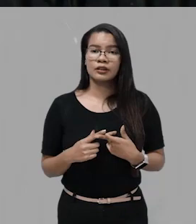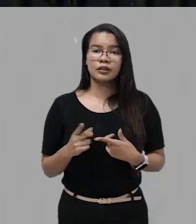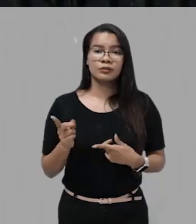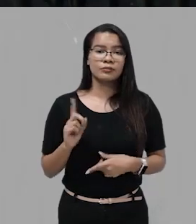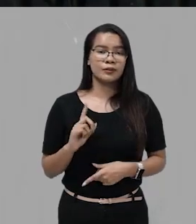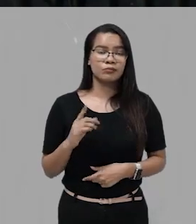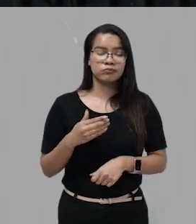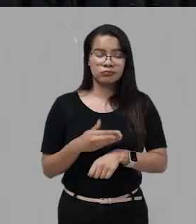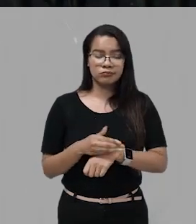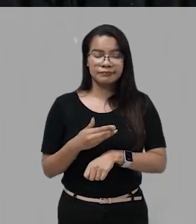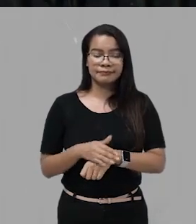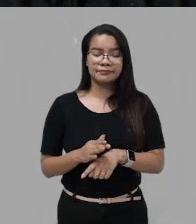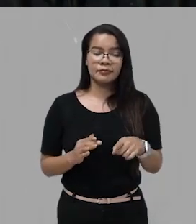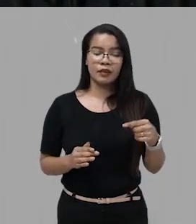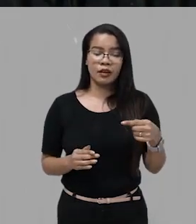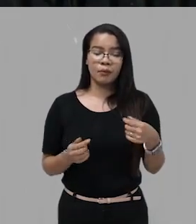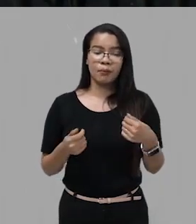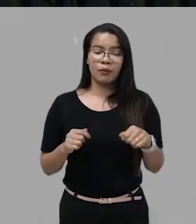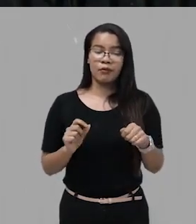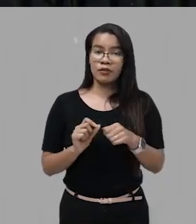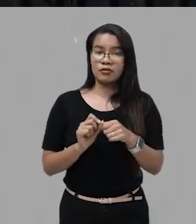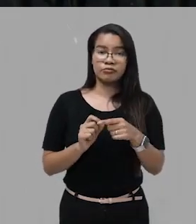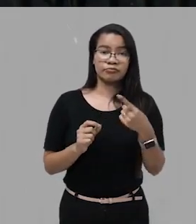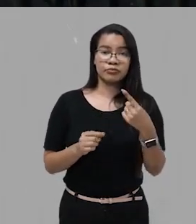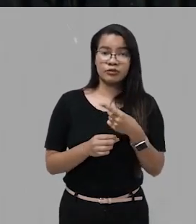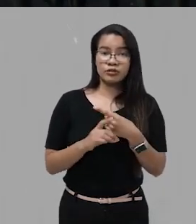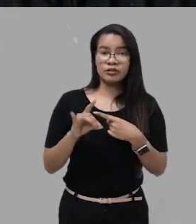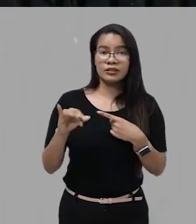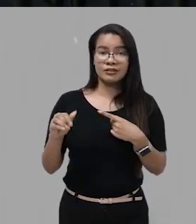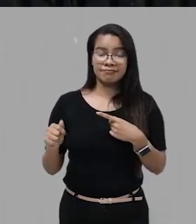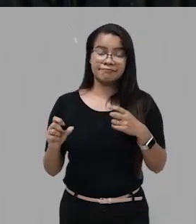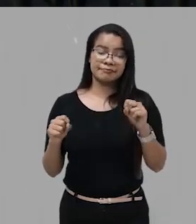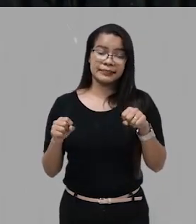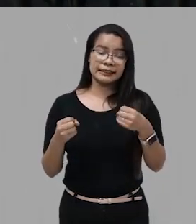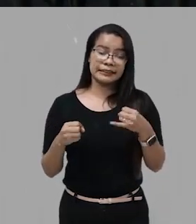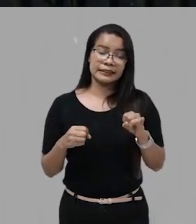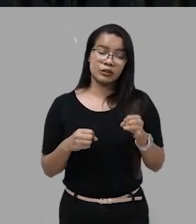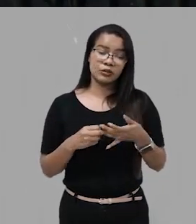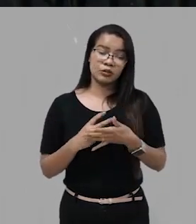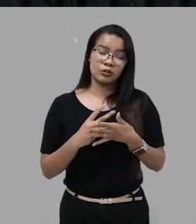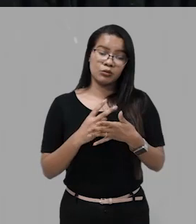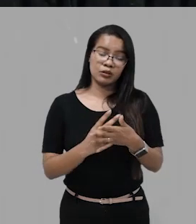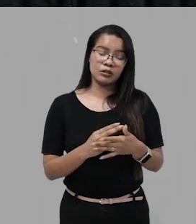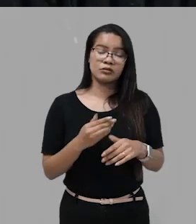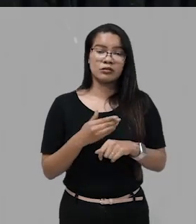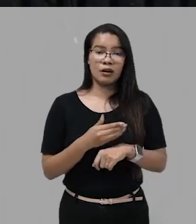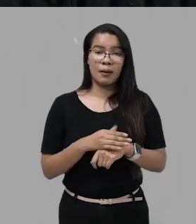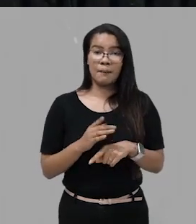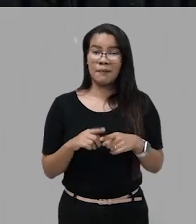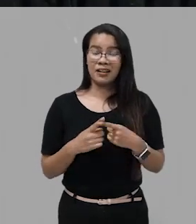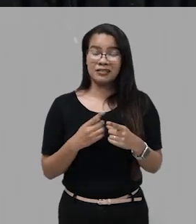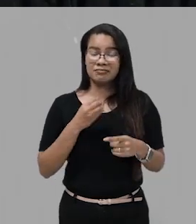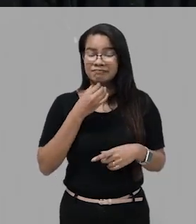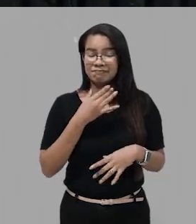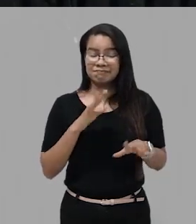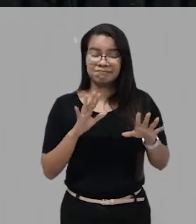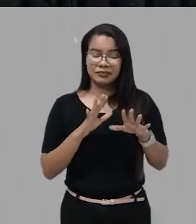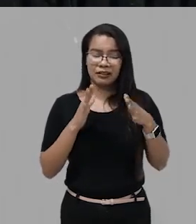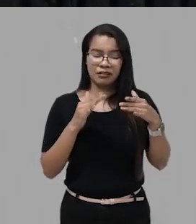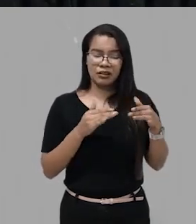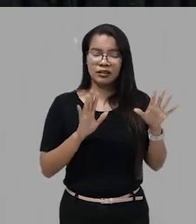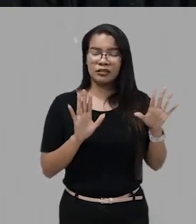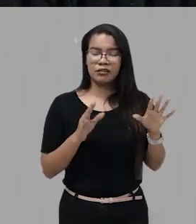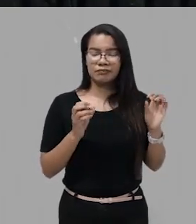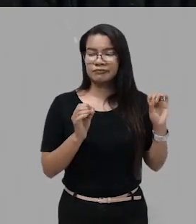não treinei isso. Eu poderia fazer um dia sim, se eu continuasse treinando. Mas não era minha praia, não é minha praia, então eu deixei um pouco